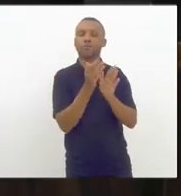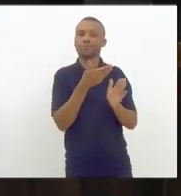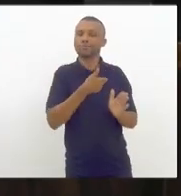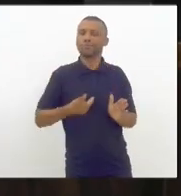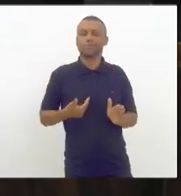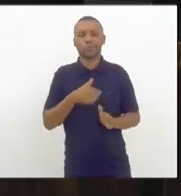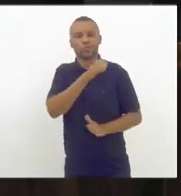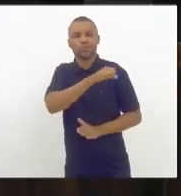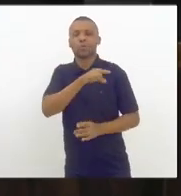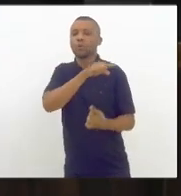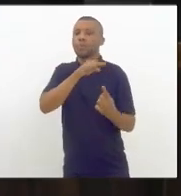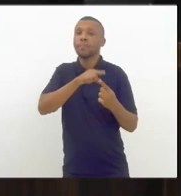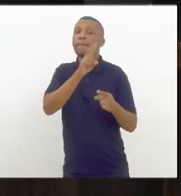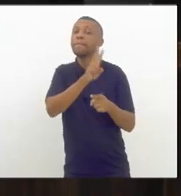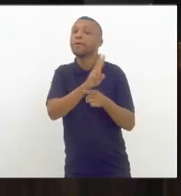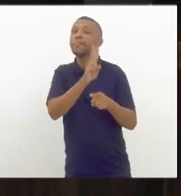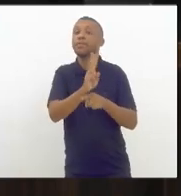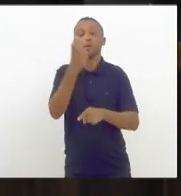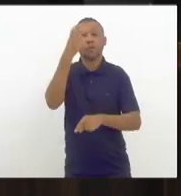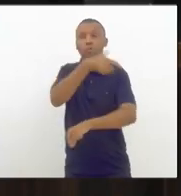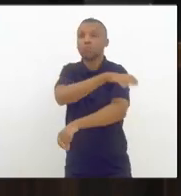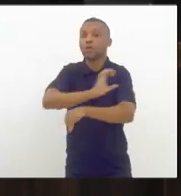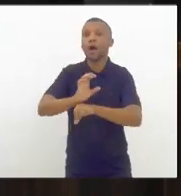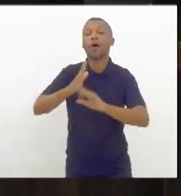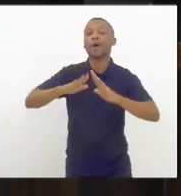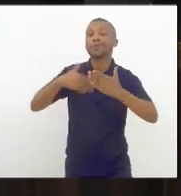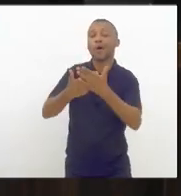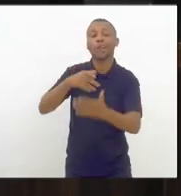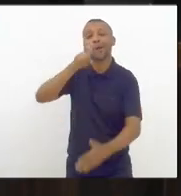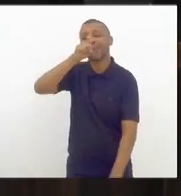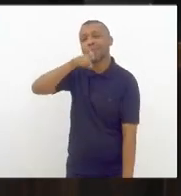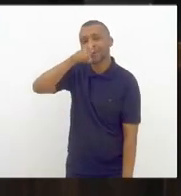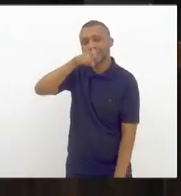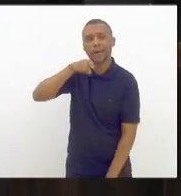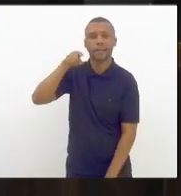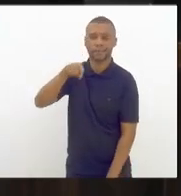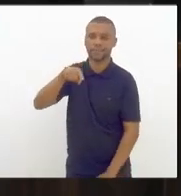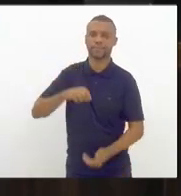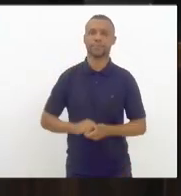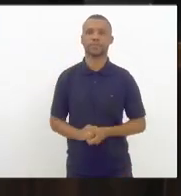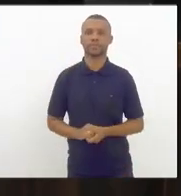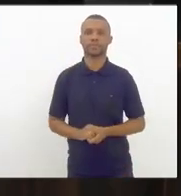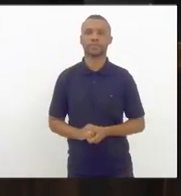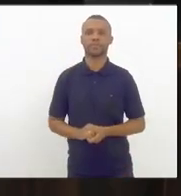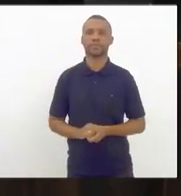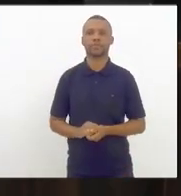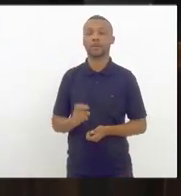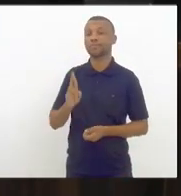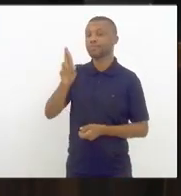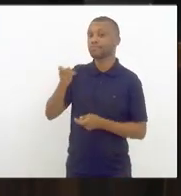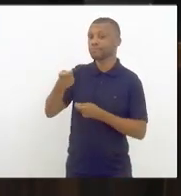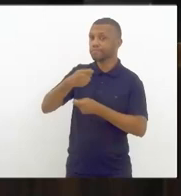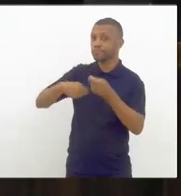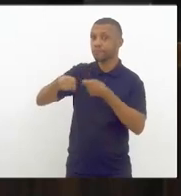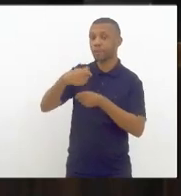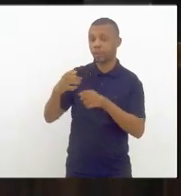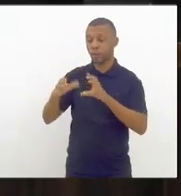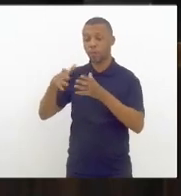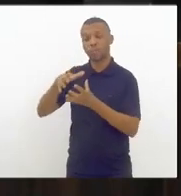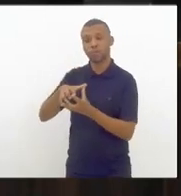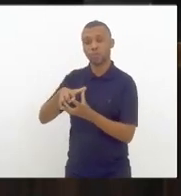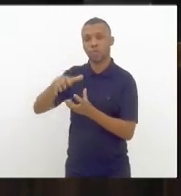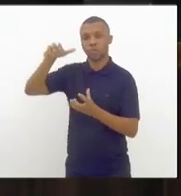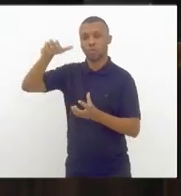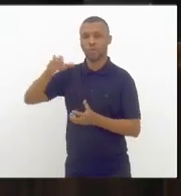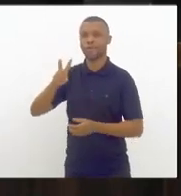de preservação cultural a Portelinha, pertencente ao Grêmio Recreativo Portela e administrada pela Velha Guarda. Em